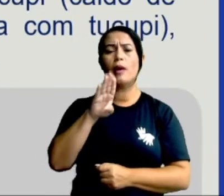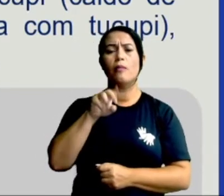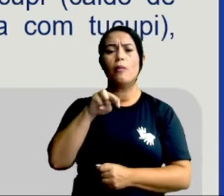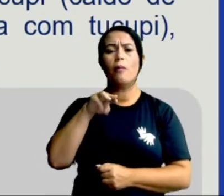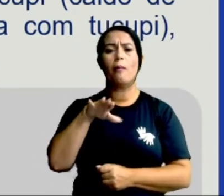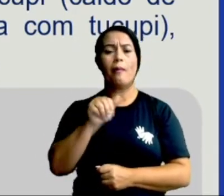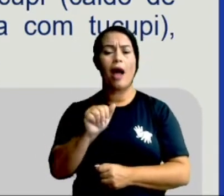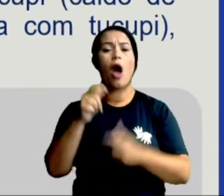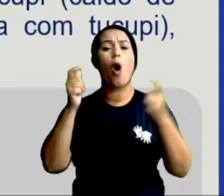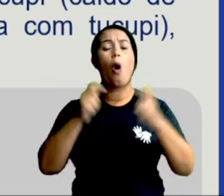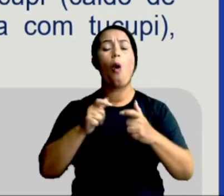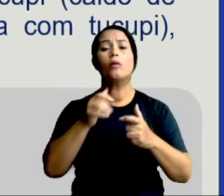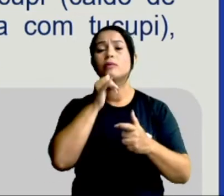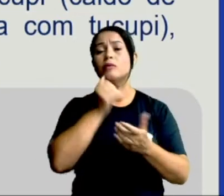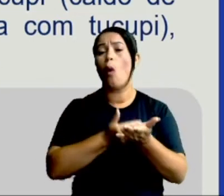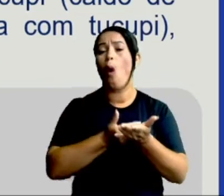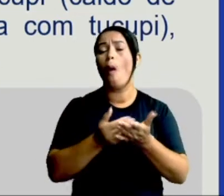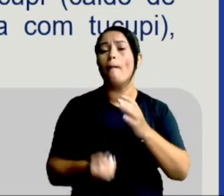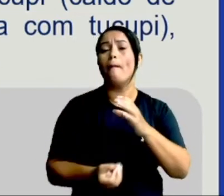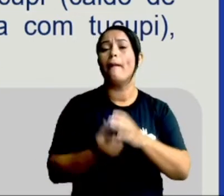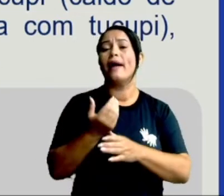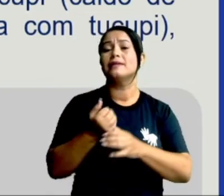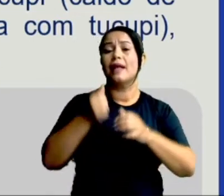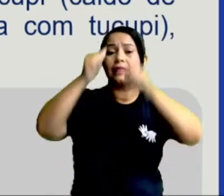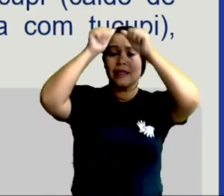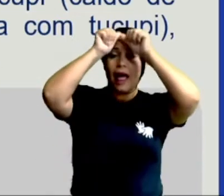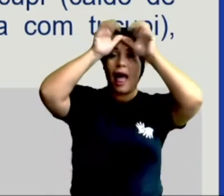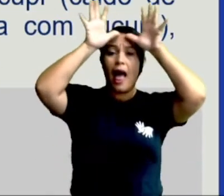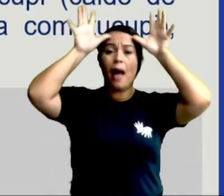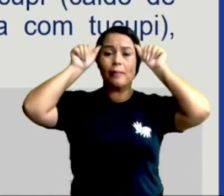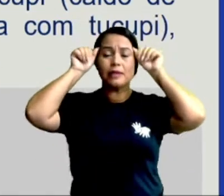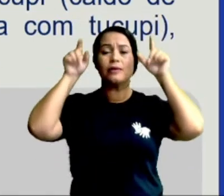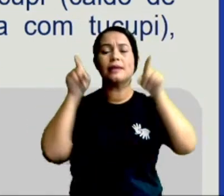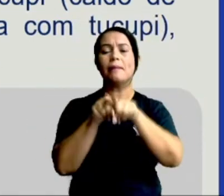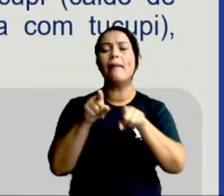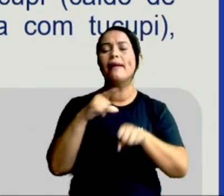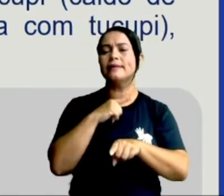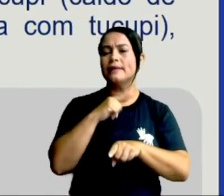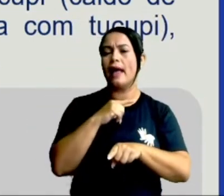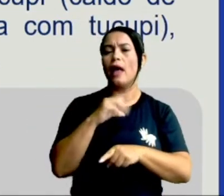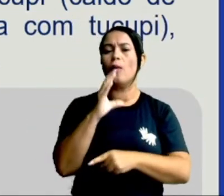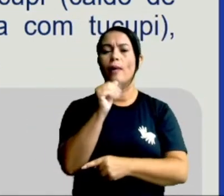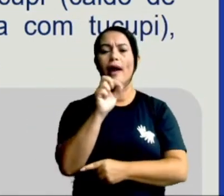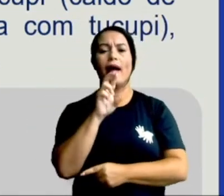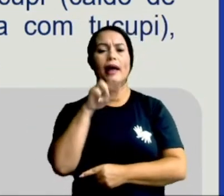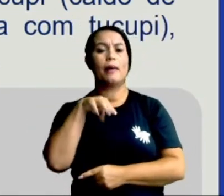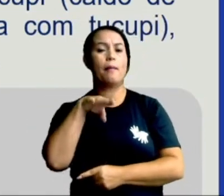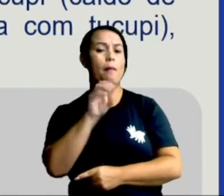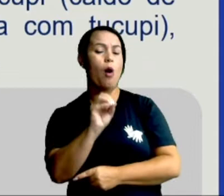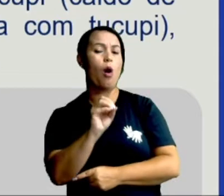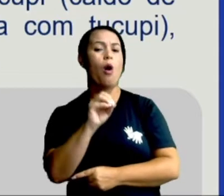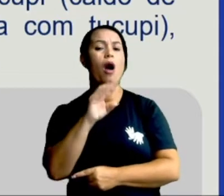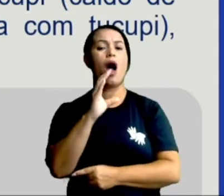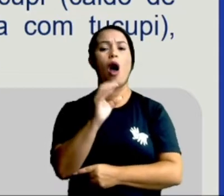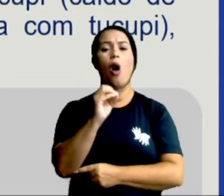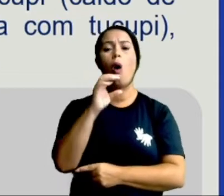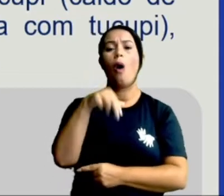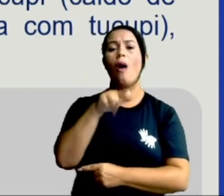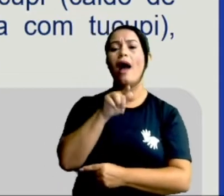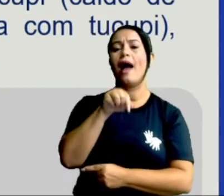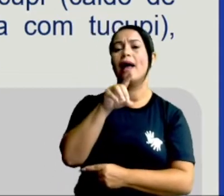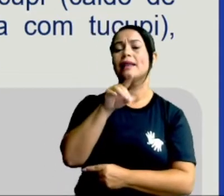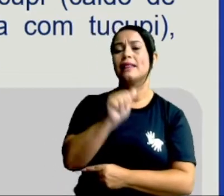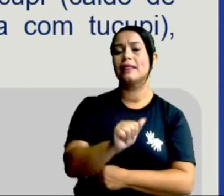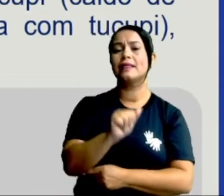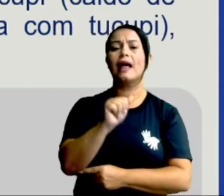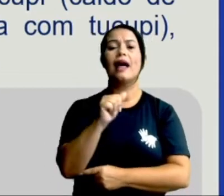do Amazonas. Outros elementos culturais da região são o carimbó, a congada, a